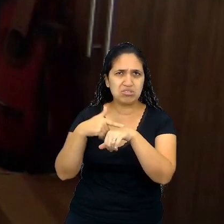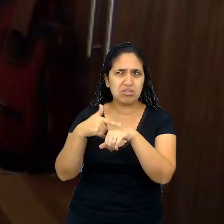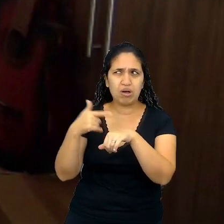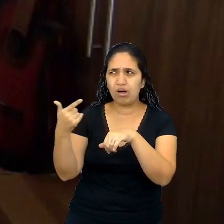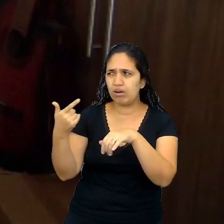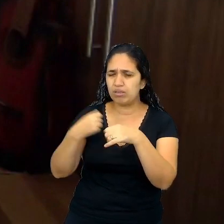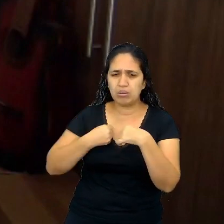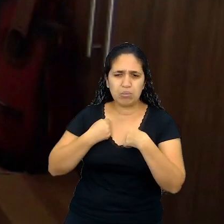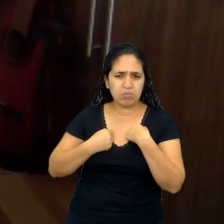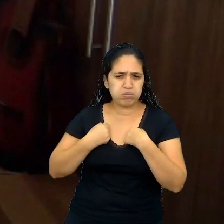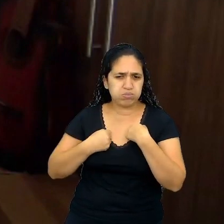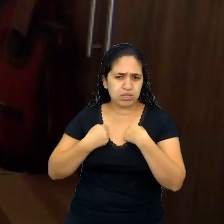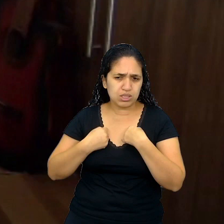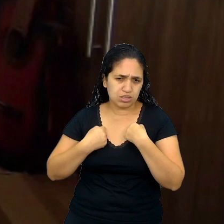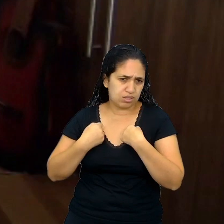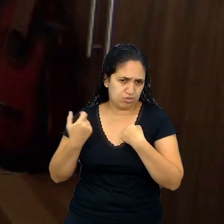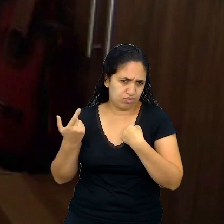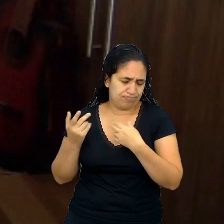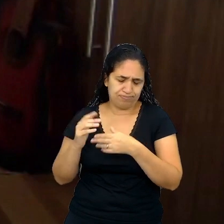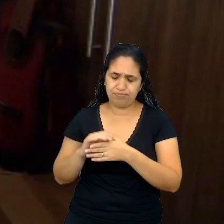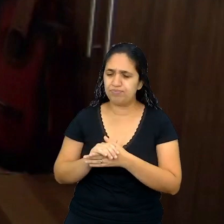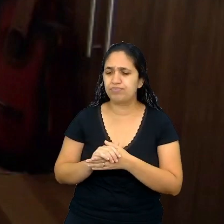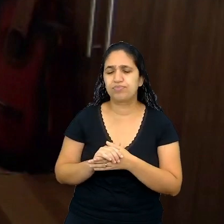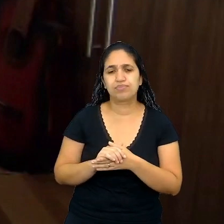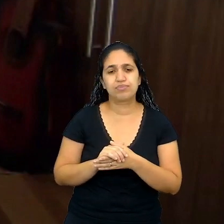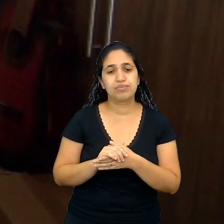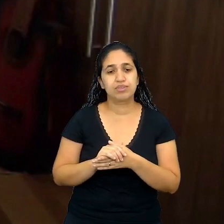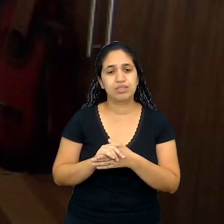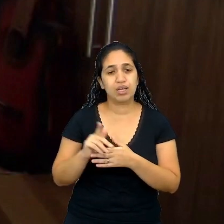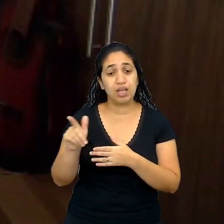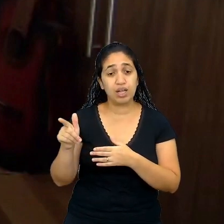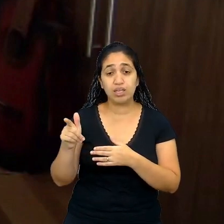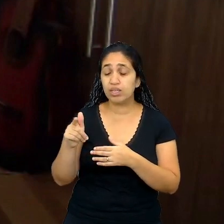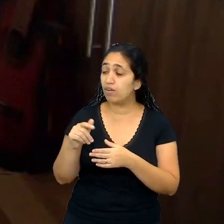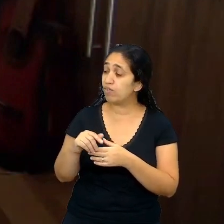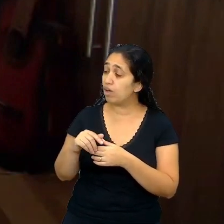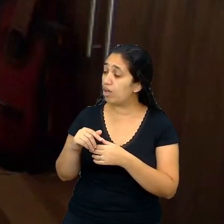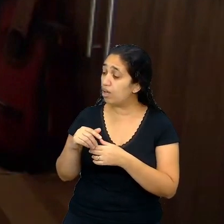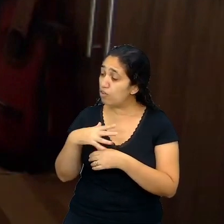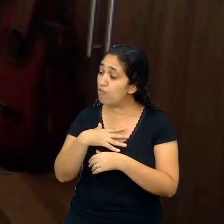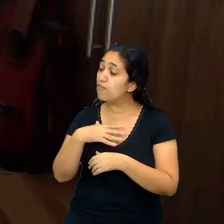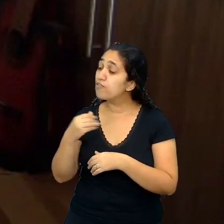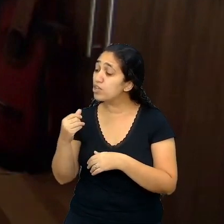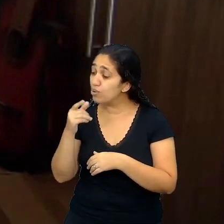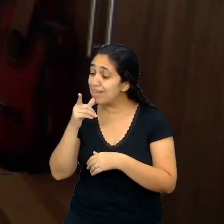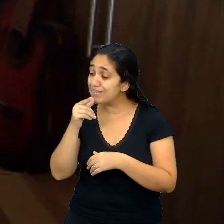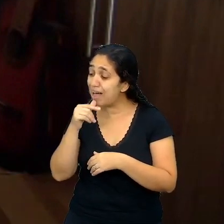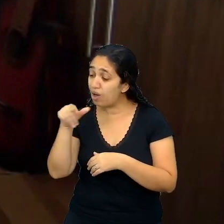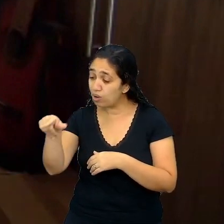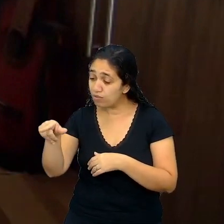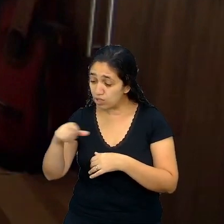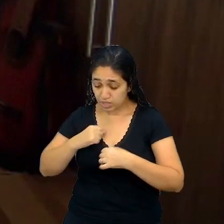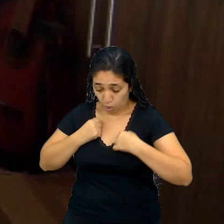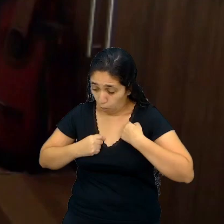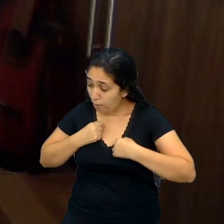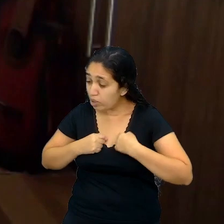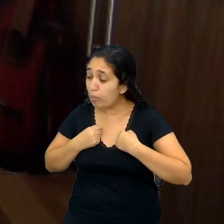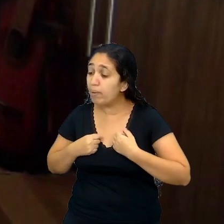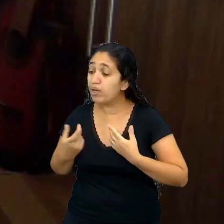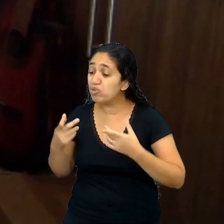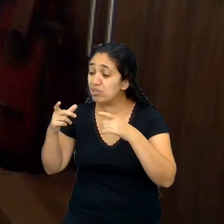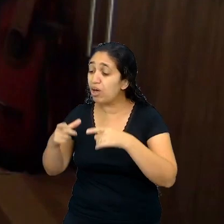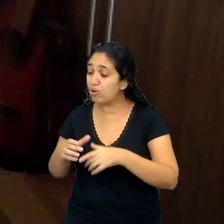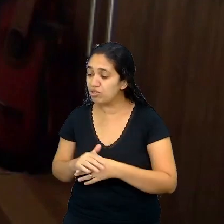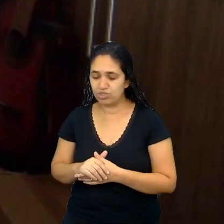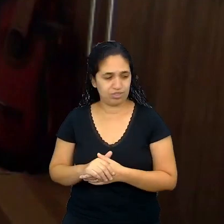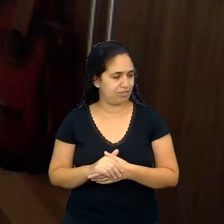momento de fechamento do dia, né, ele estava tomando banho, eu falei, filho, de onde que vem essa água que você está tomando banho? Né?